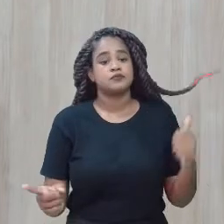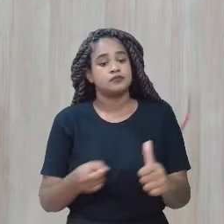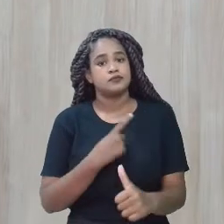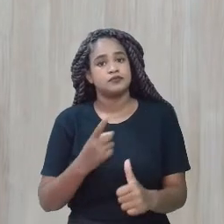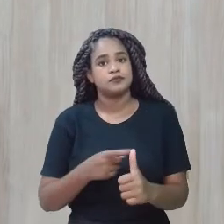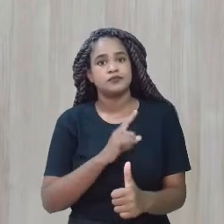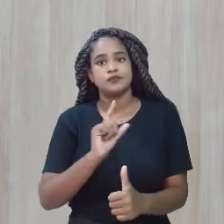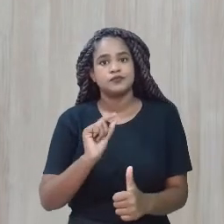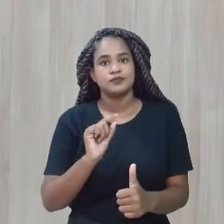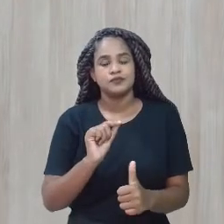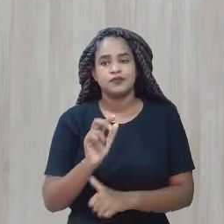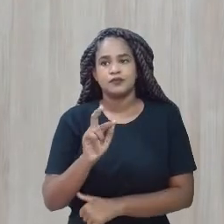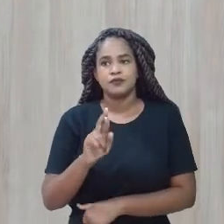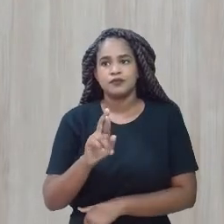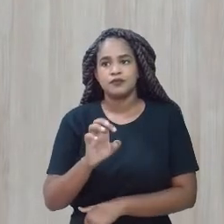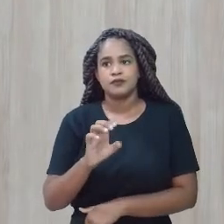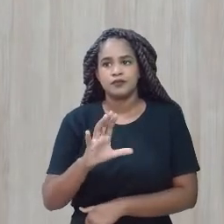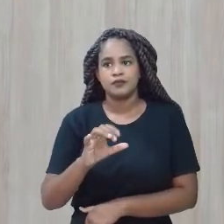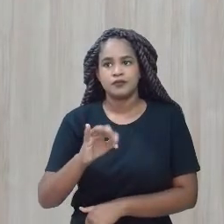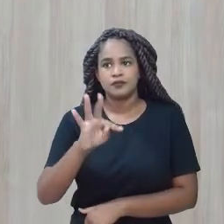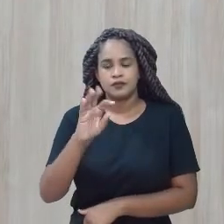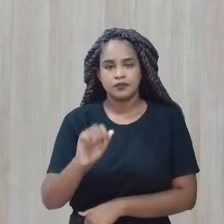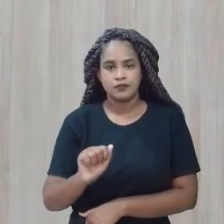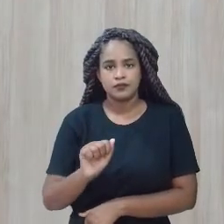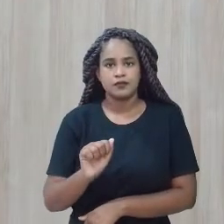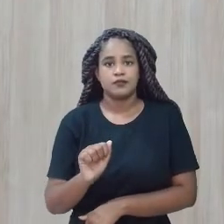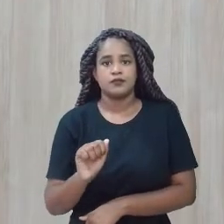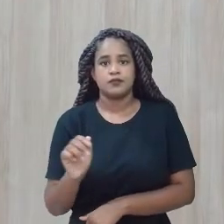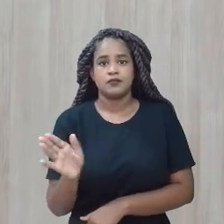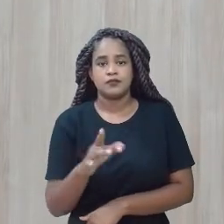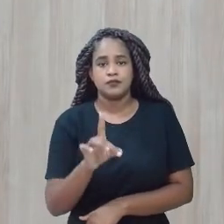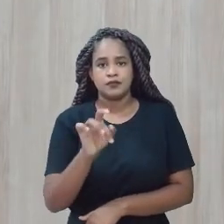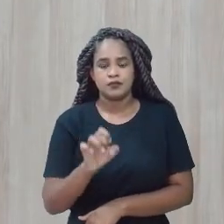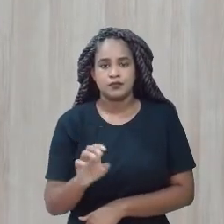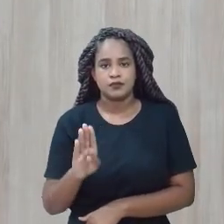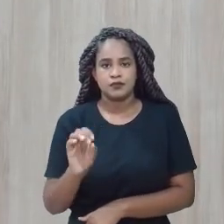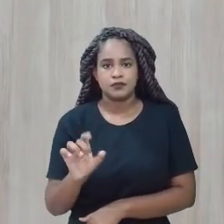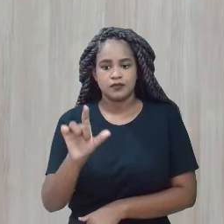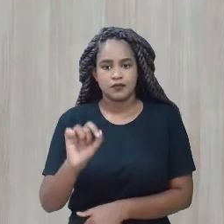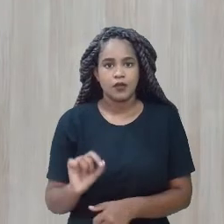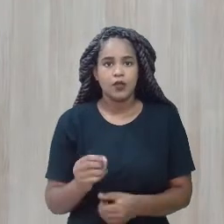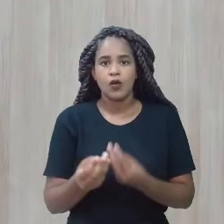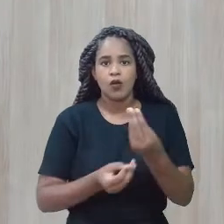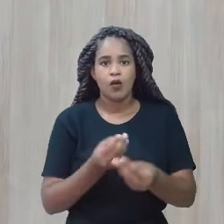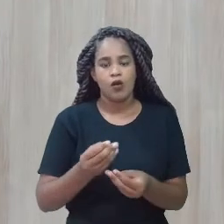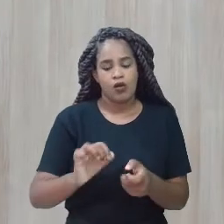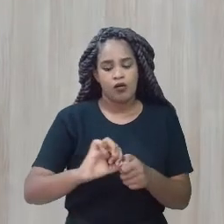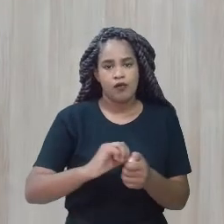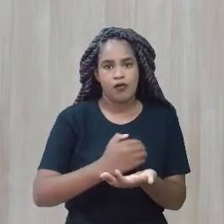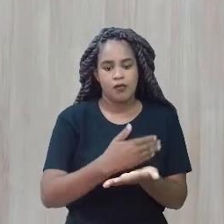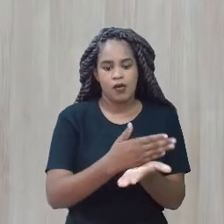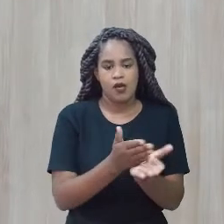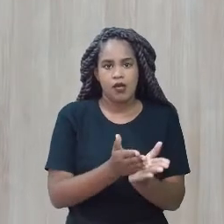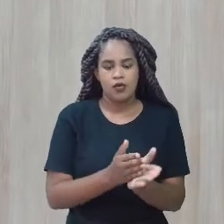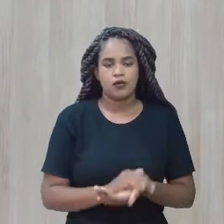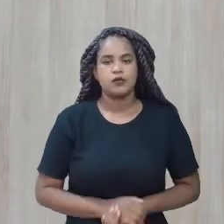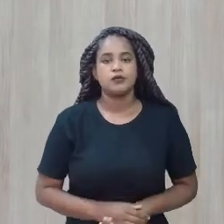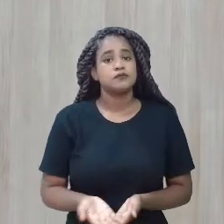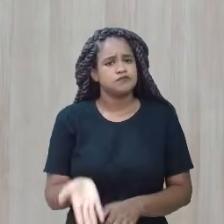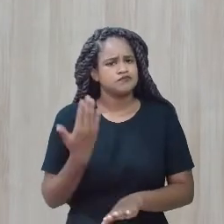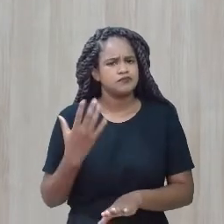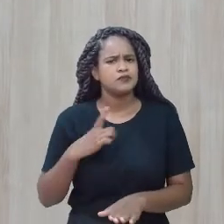para vocês foi uma receita de bolo. Hoje, antigamente, se tinha aqueles livros de receita,